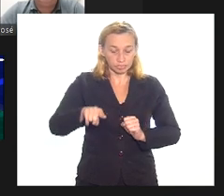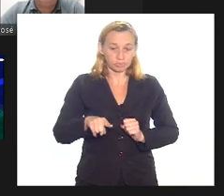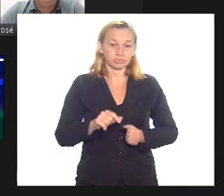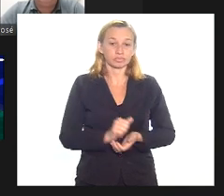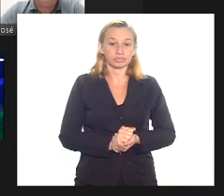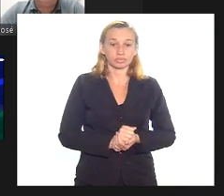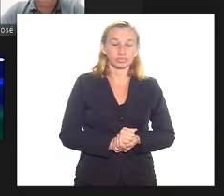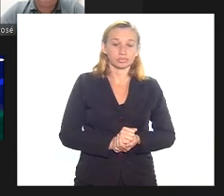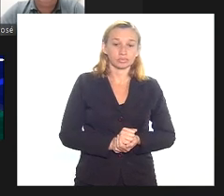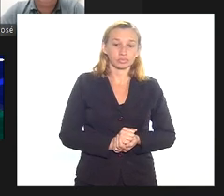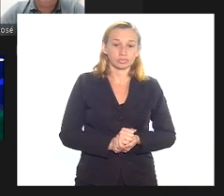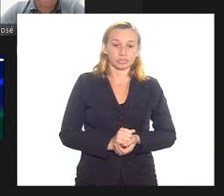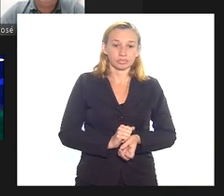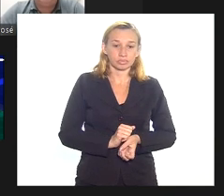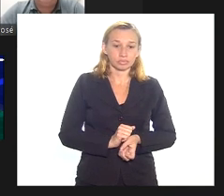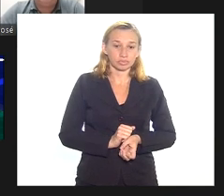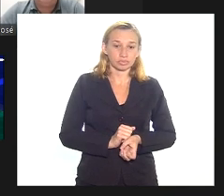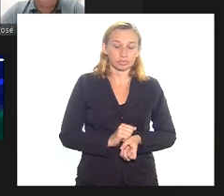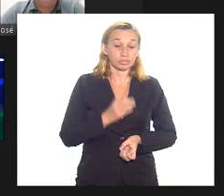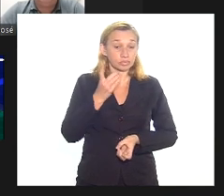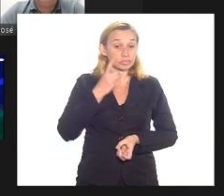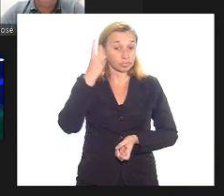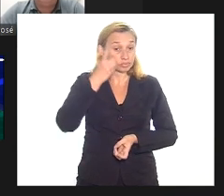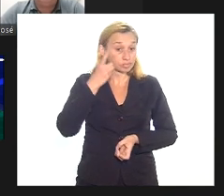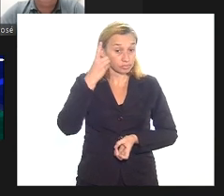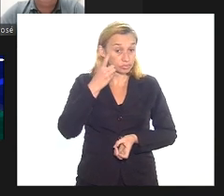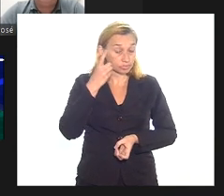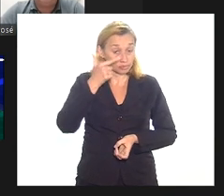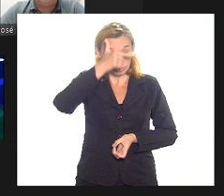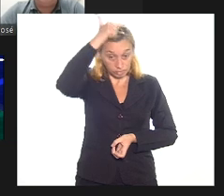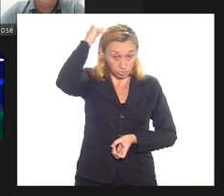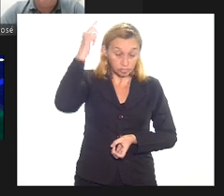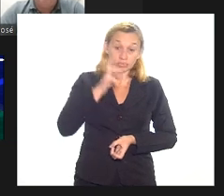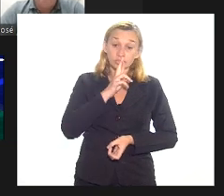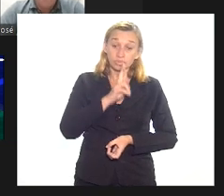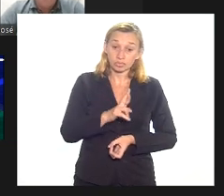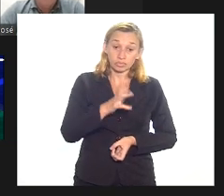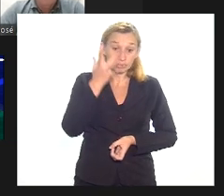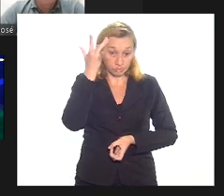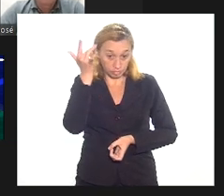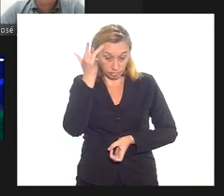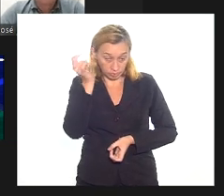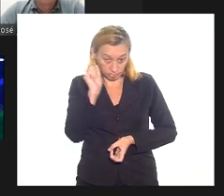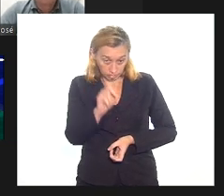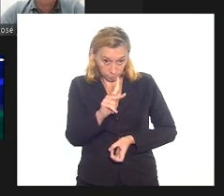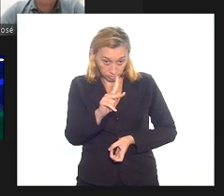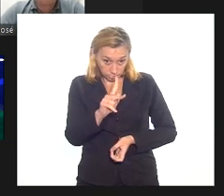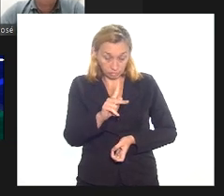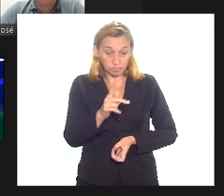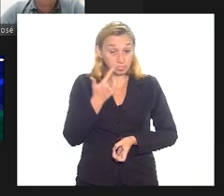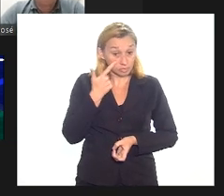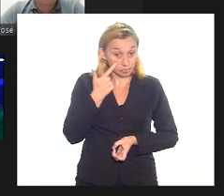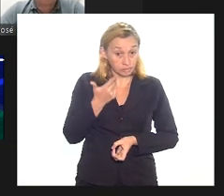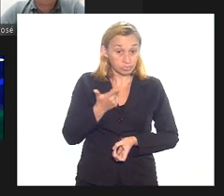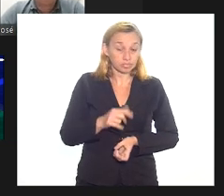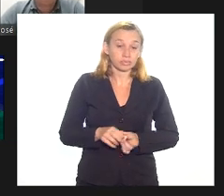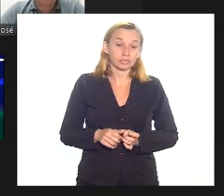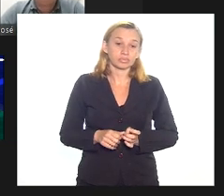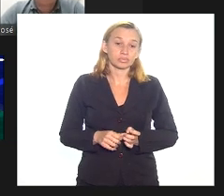Assembleia. Deputado Luiz, vou tomar a liberdade de responder Vossa Excelência amanhã, tá bom? Vamos ver aqui.